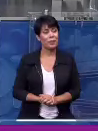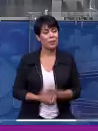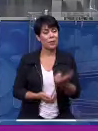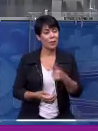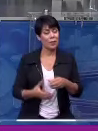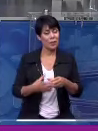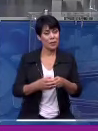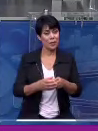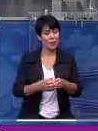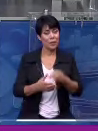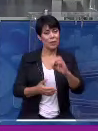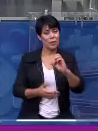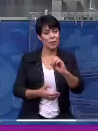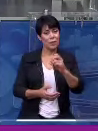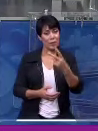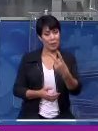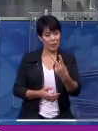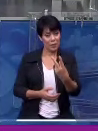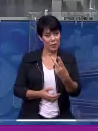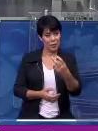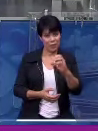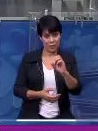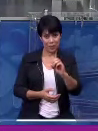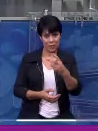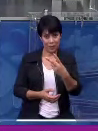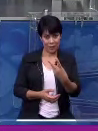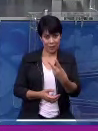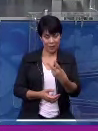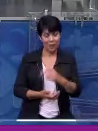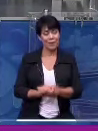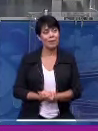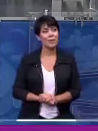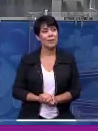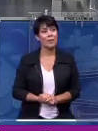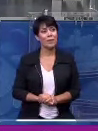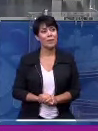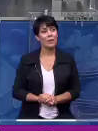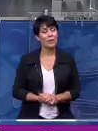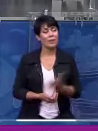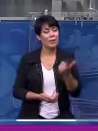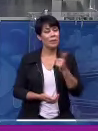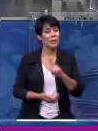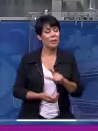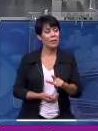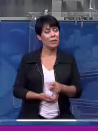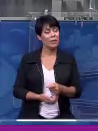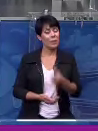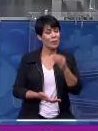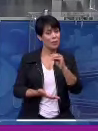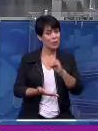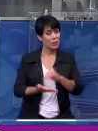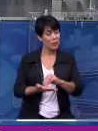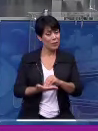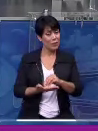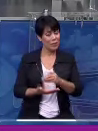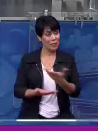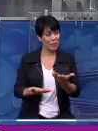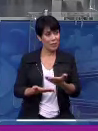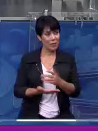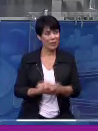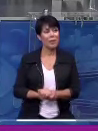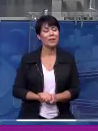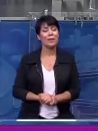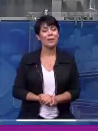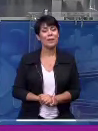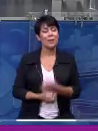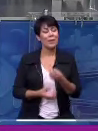Bola amarela, número 02. Amarela, 02. Agora falta pouco, hein? Boa sorte